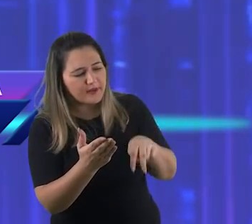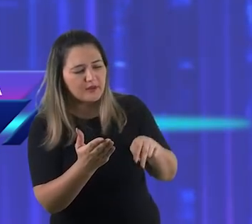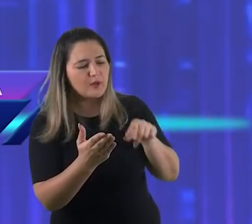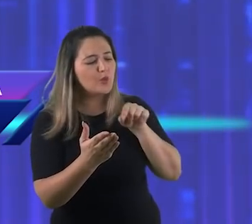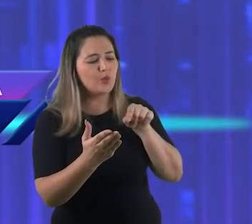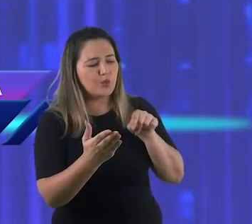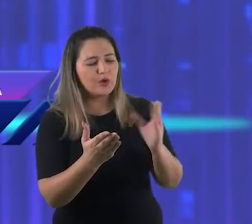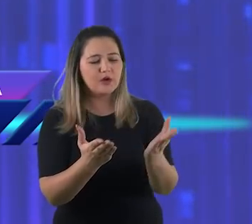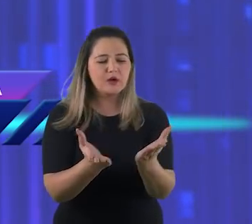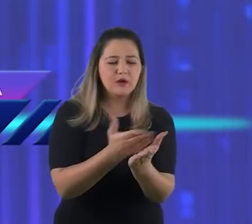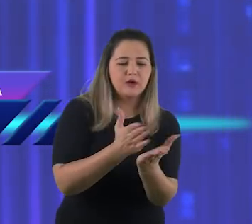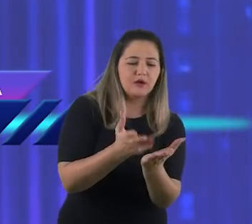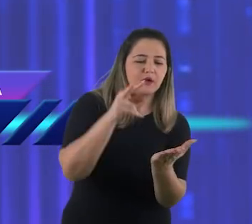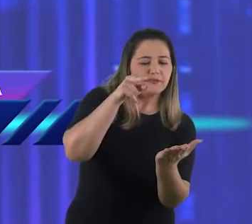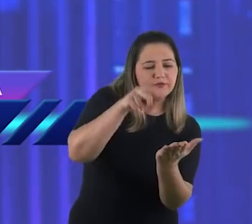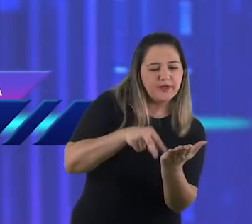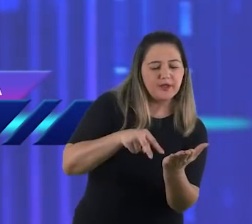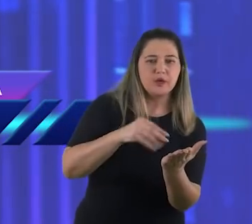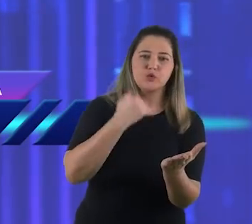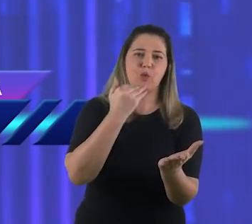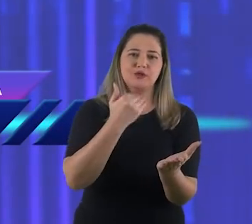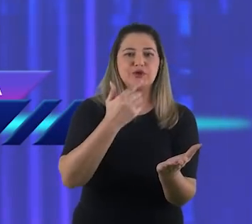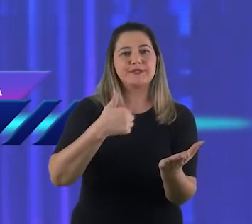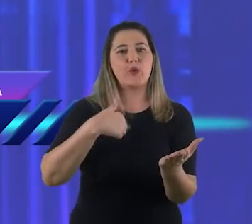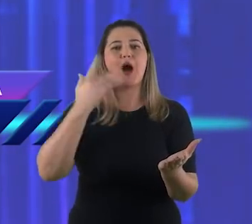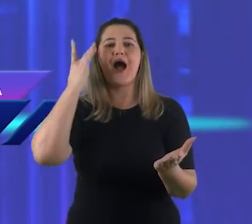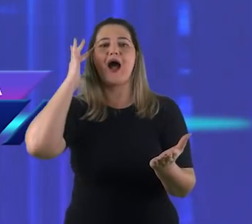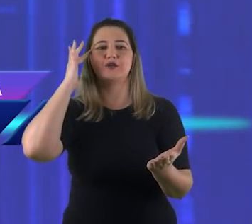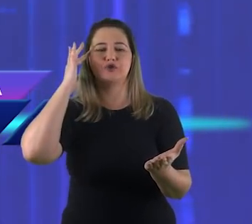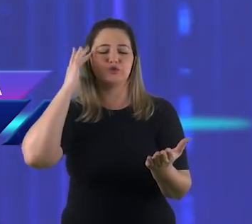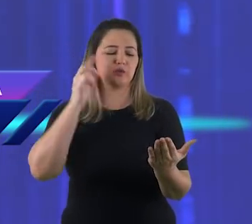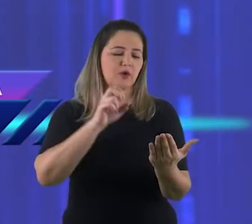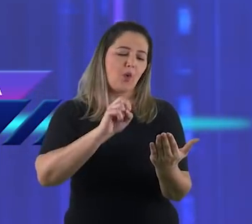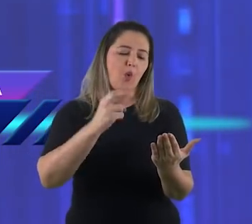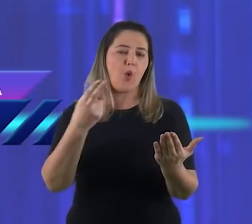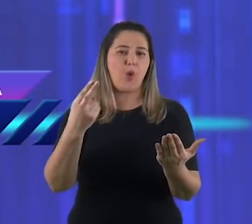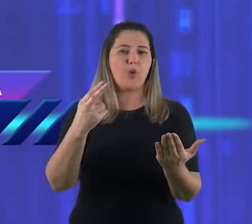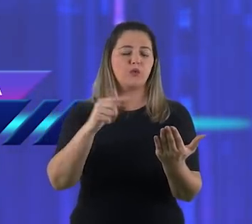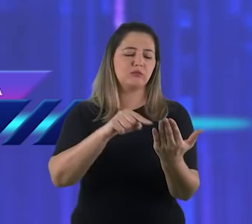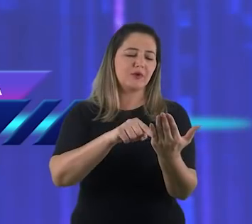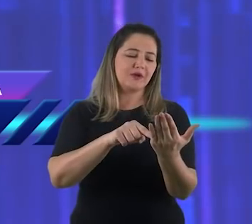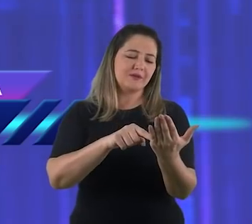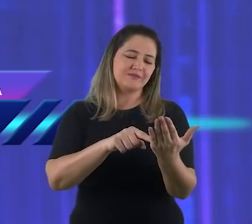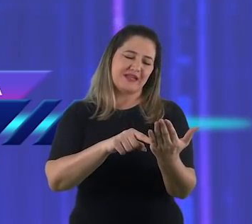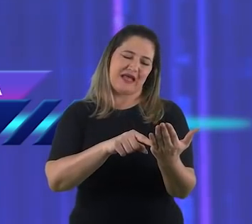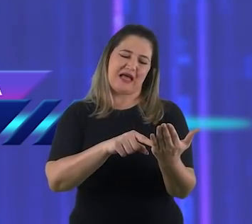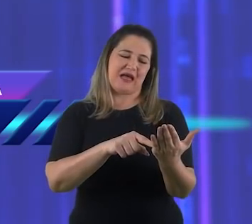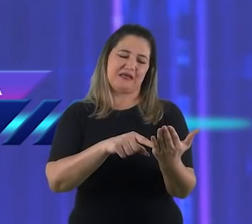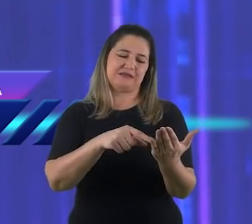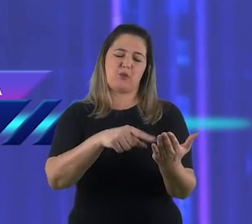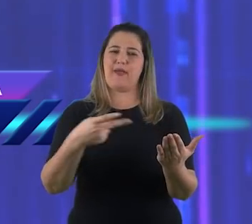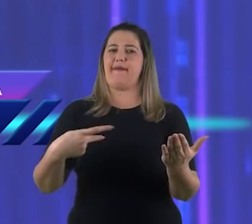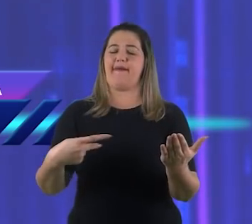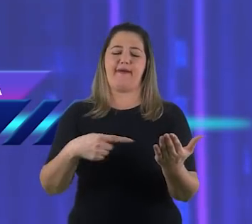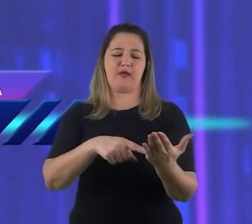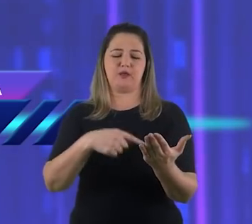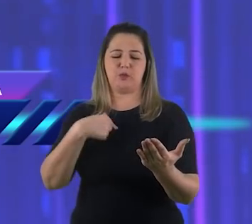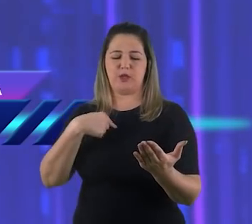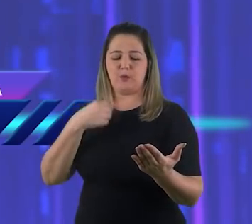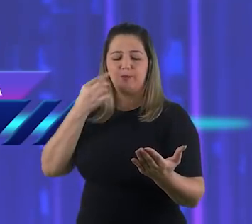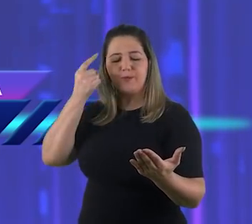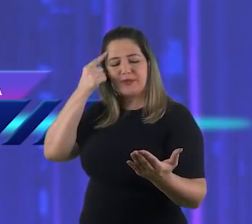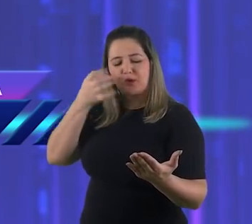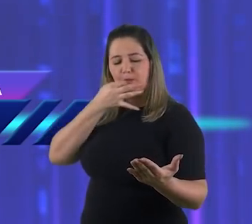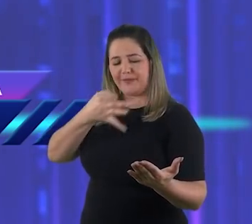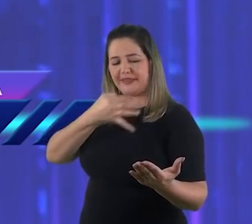olhar a Bíblia e colocar as minhas impressões pessoais, ou aquilo que eu penso que deveria ser, na verdade, eu